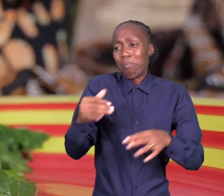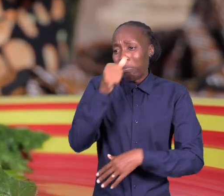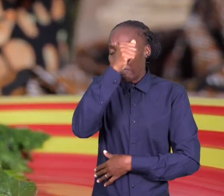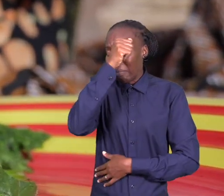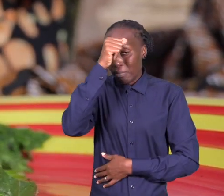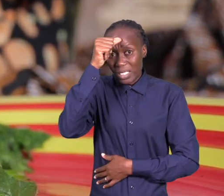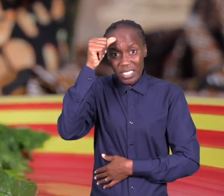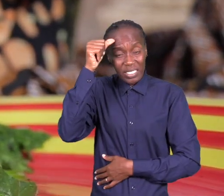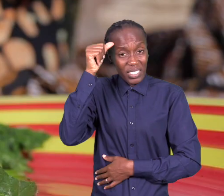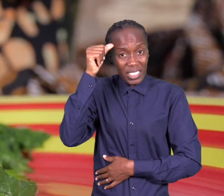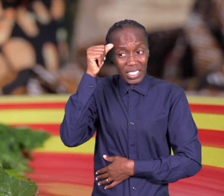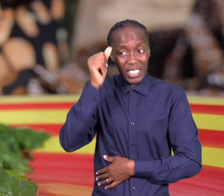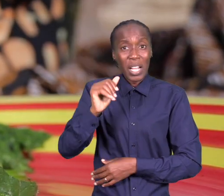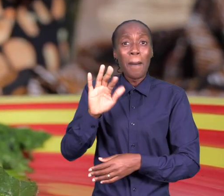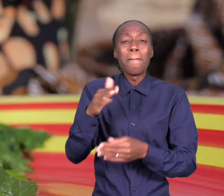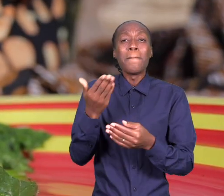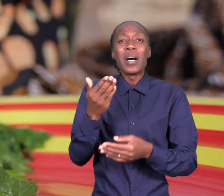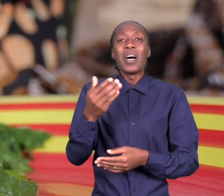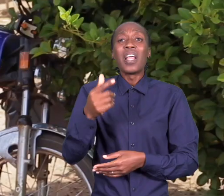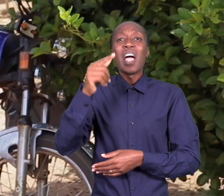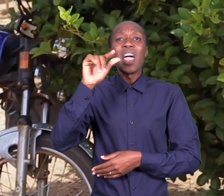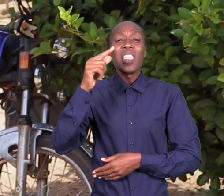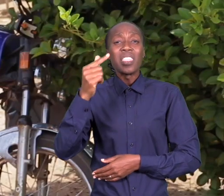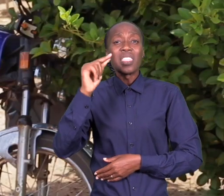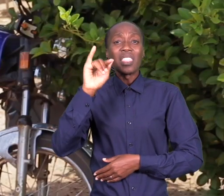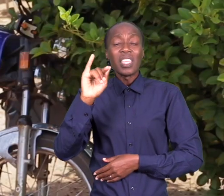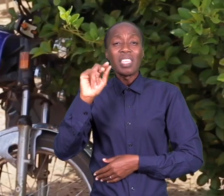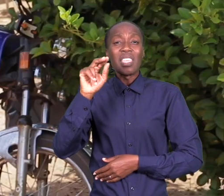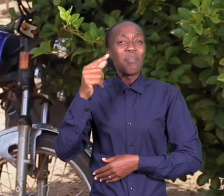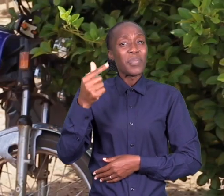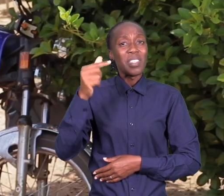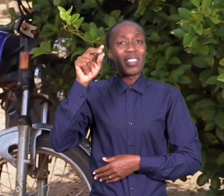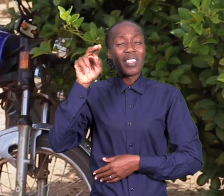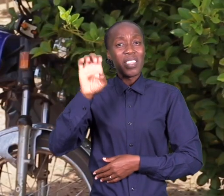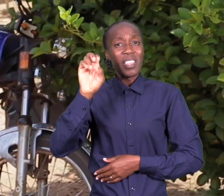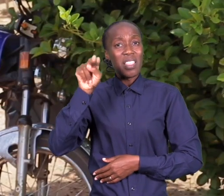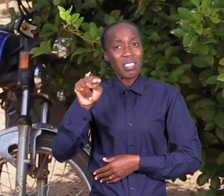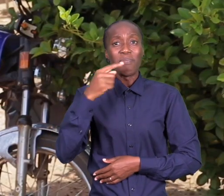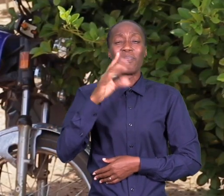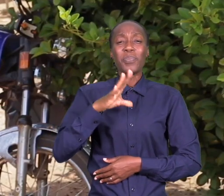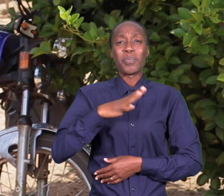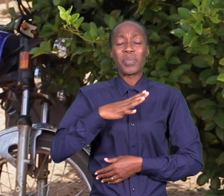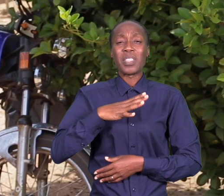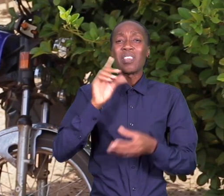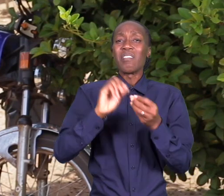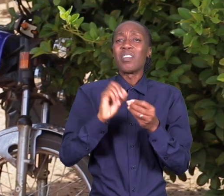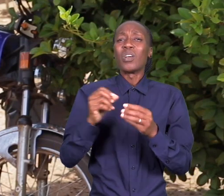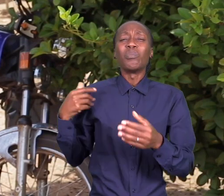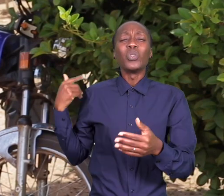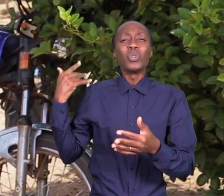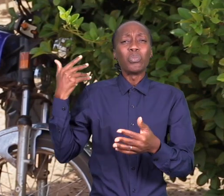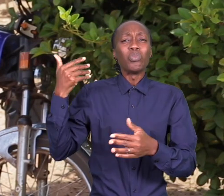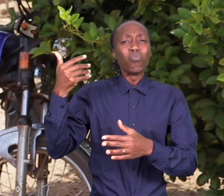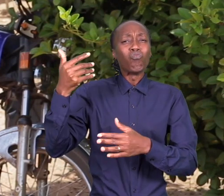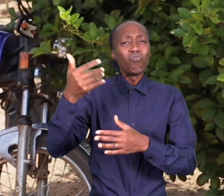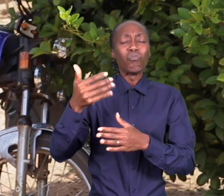algumas, foi um pouco difícil aderir à TN, Transform Nutrition, mas depois de algum